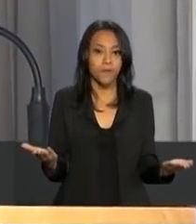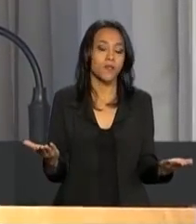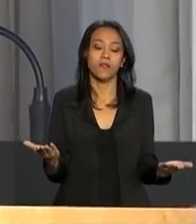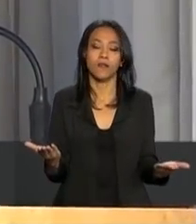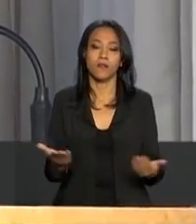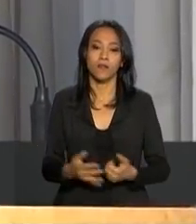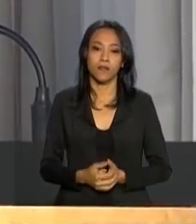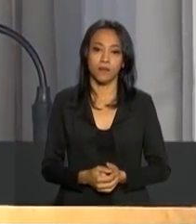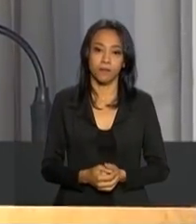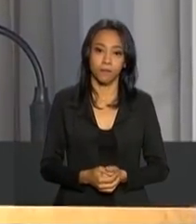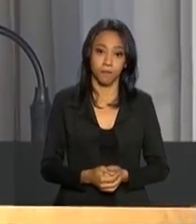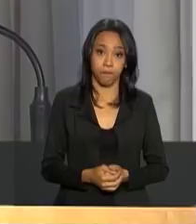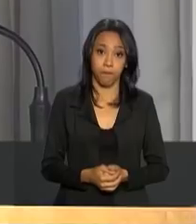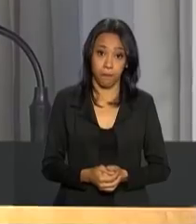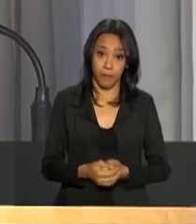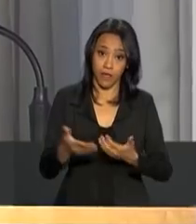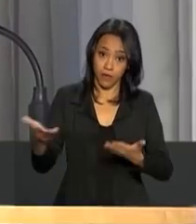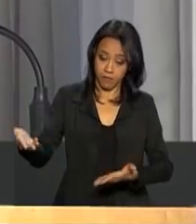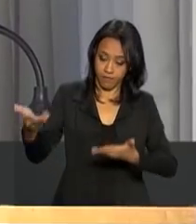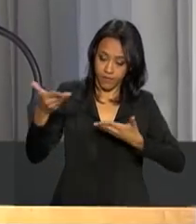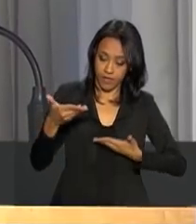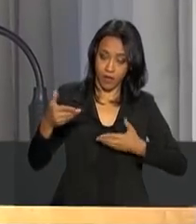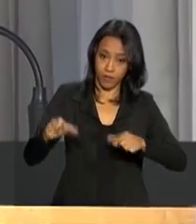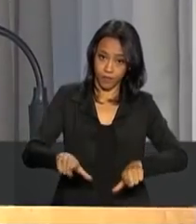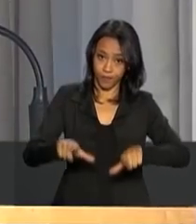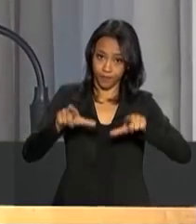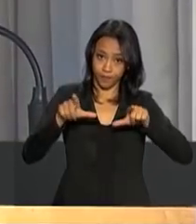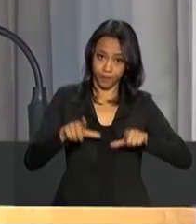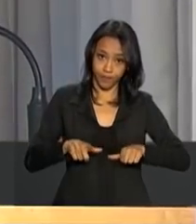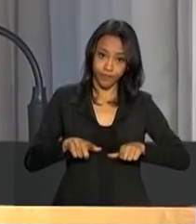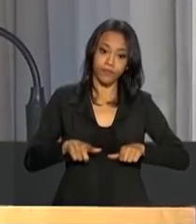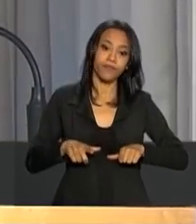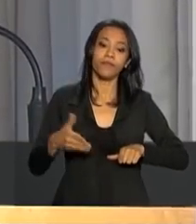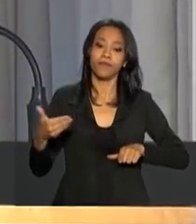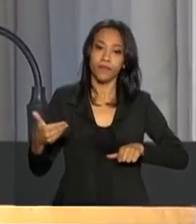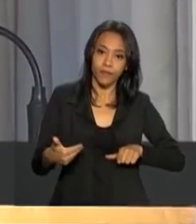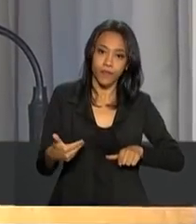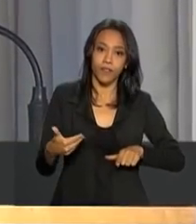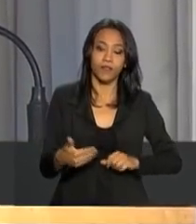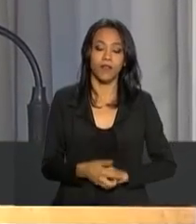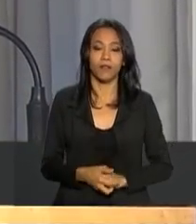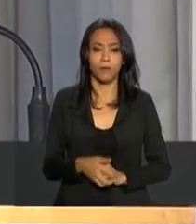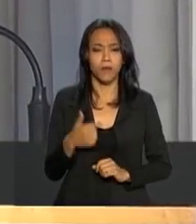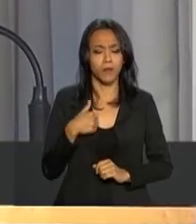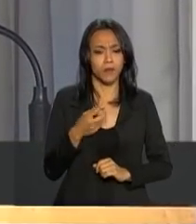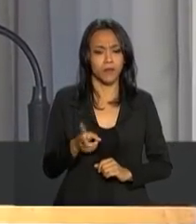conferirem esse título, né? Isso até tem significado.